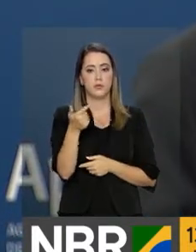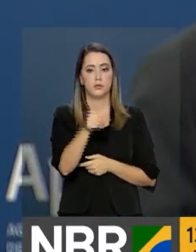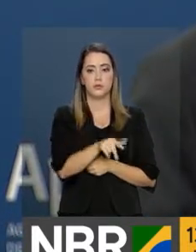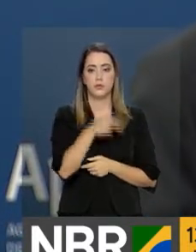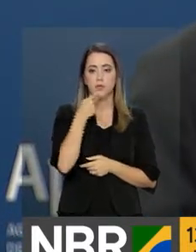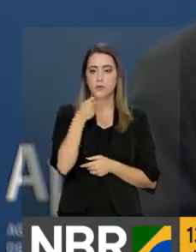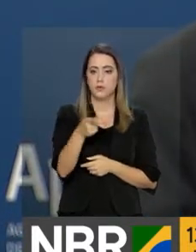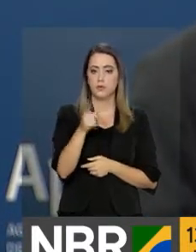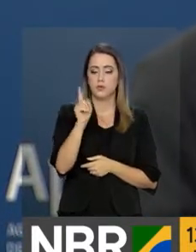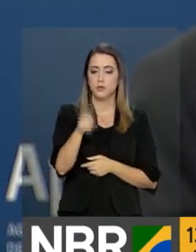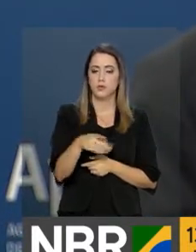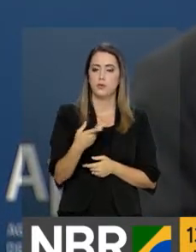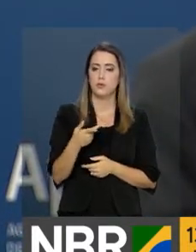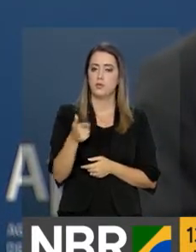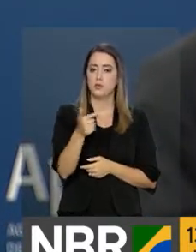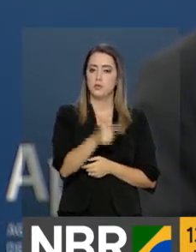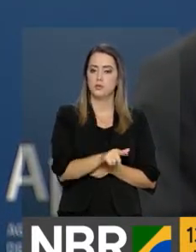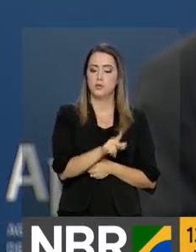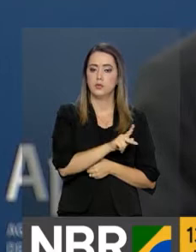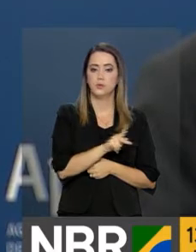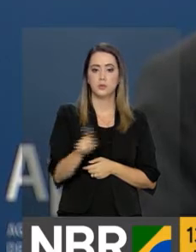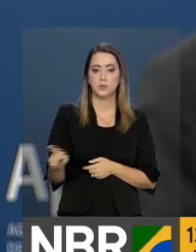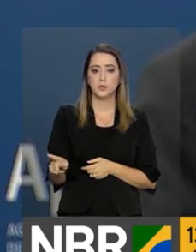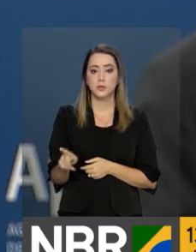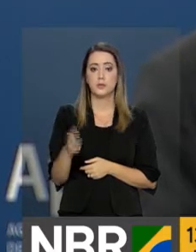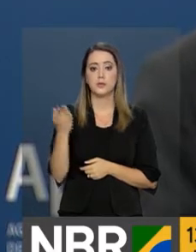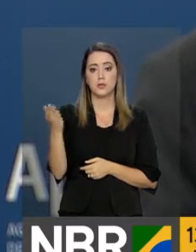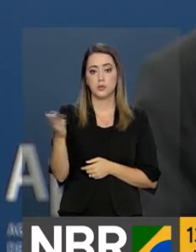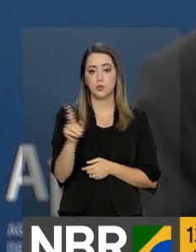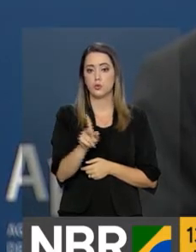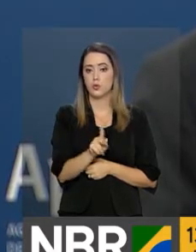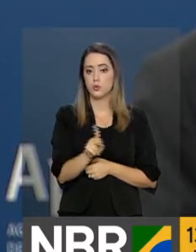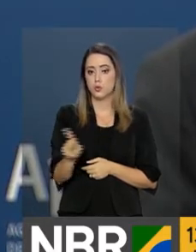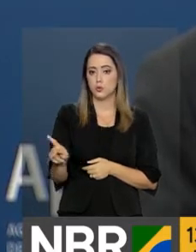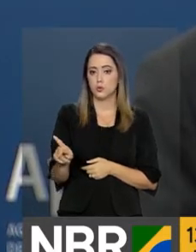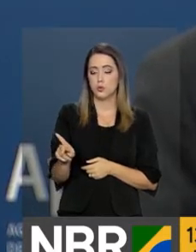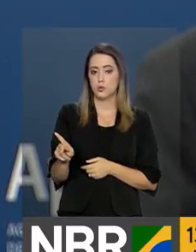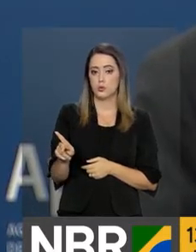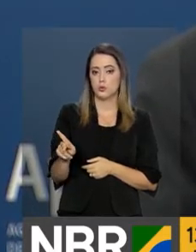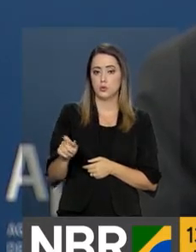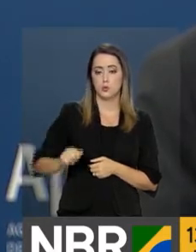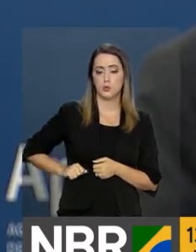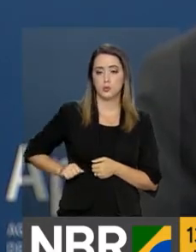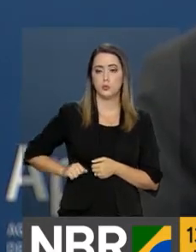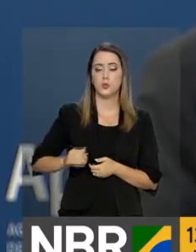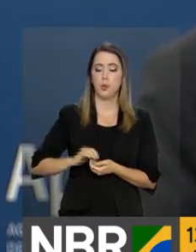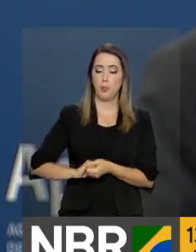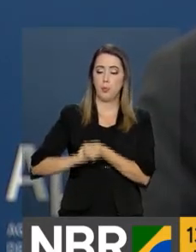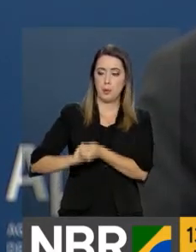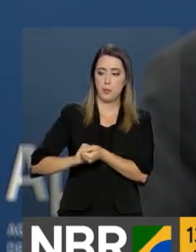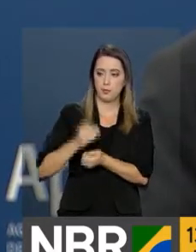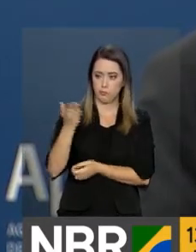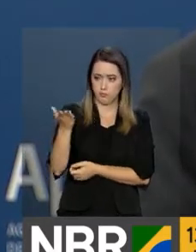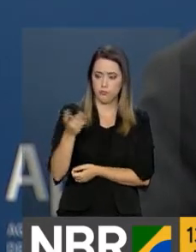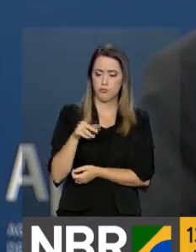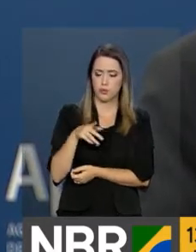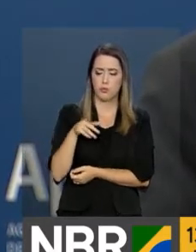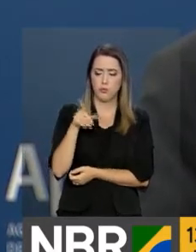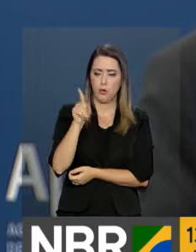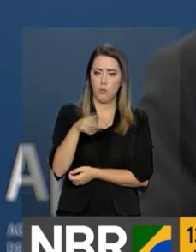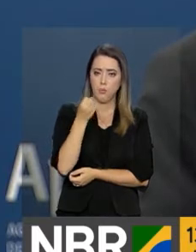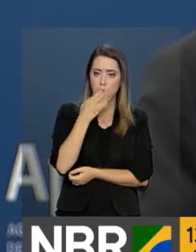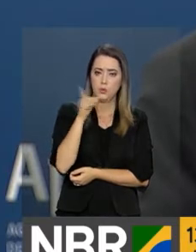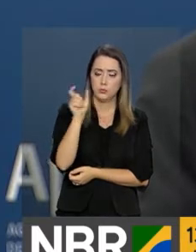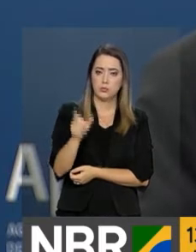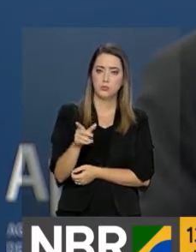vez, referendar as palavras do presidente e as palavras do Jaguaribe, a quem eu cumprimento pelo dinamismo que